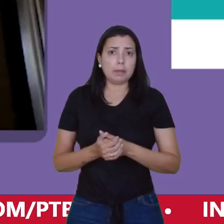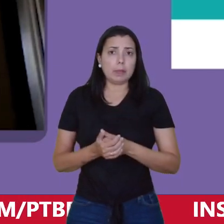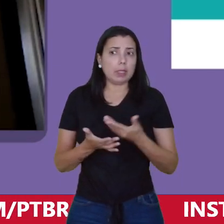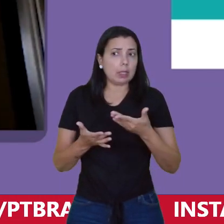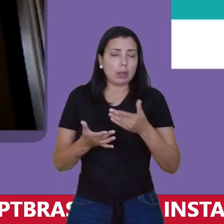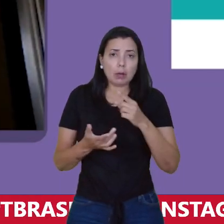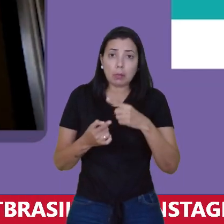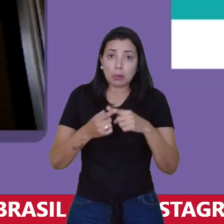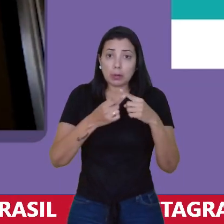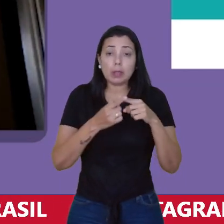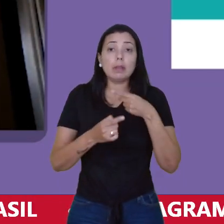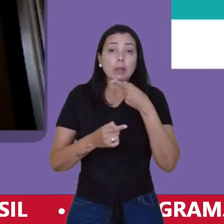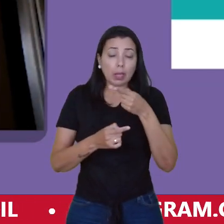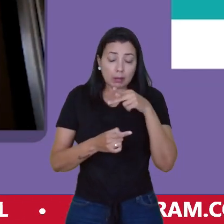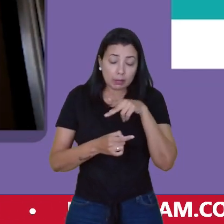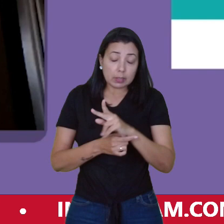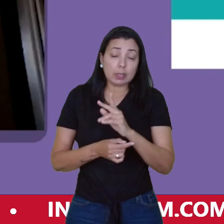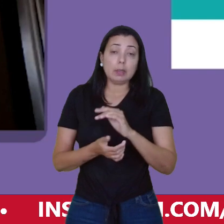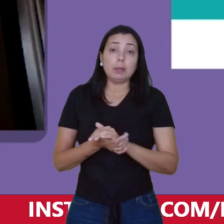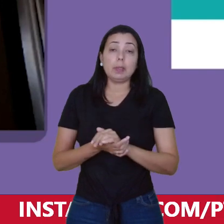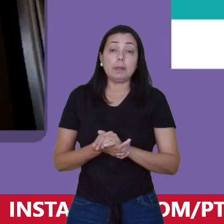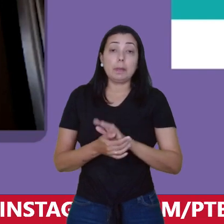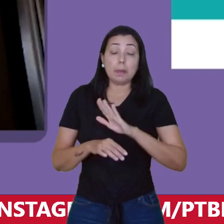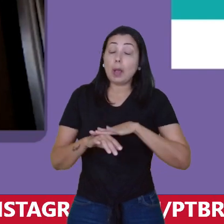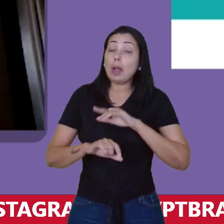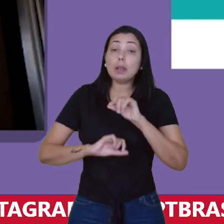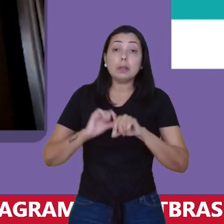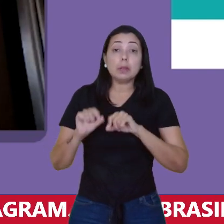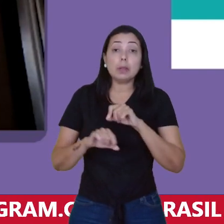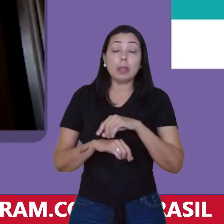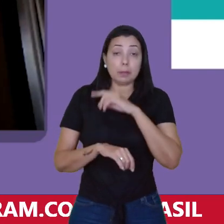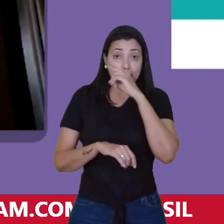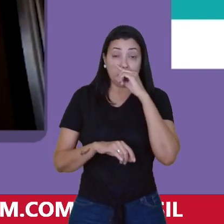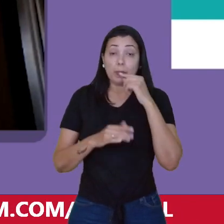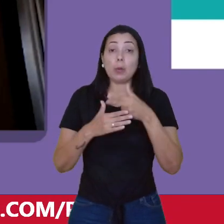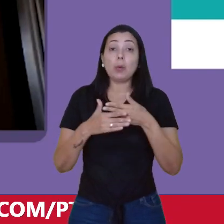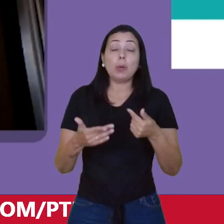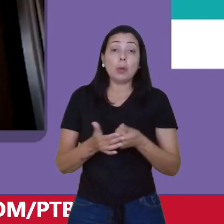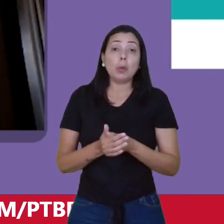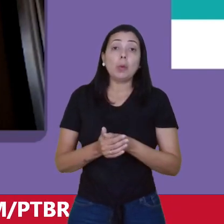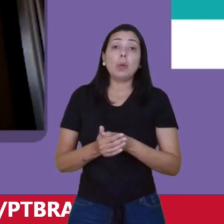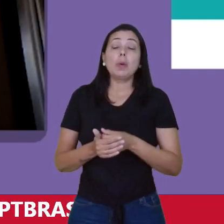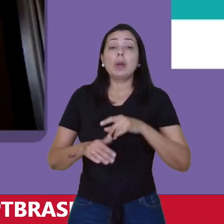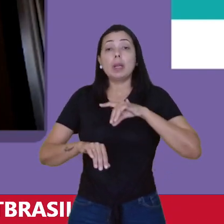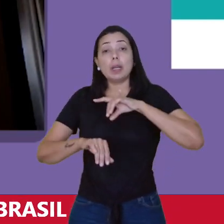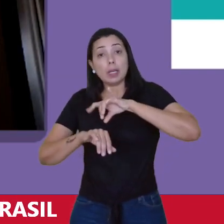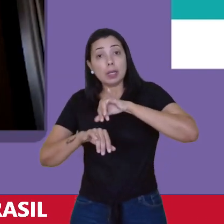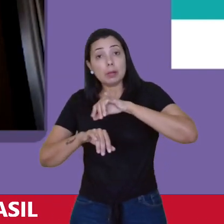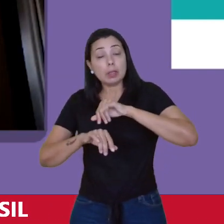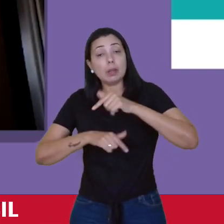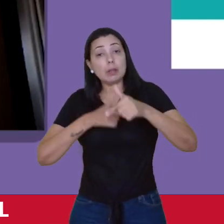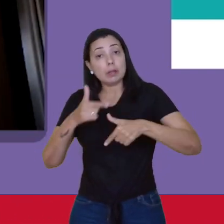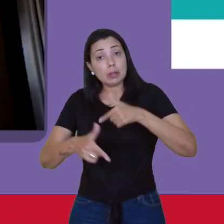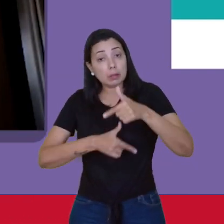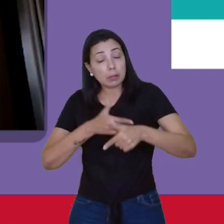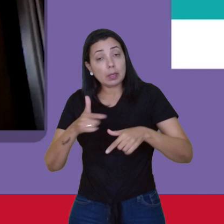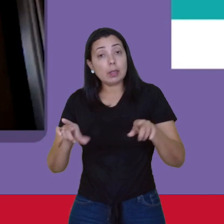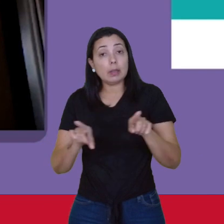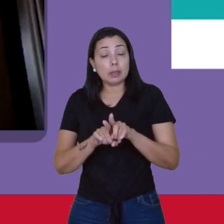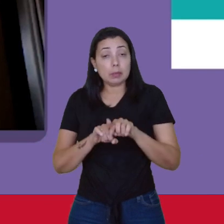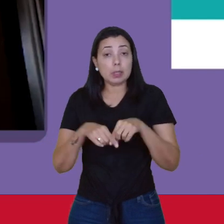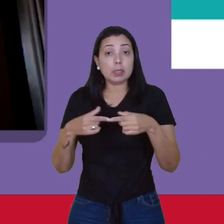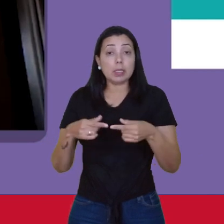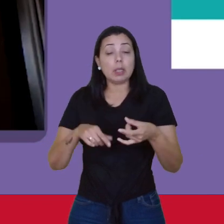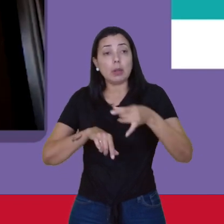exagerando. Justamente a gente falava que era mais que um conflito capital-trabalho, era um conflito